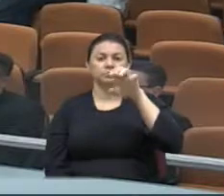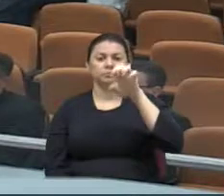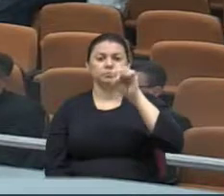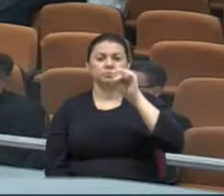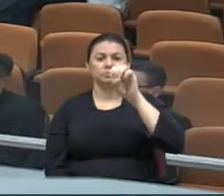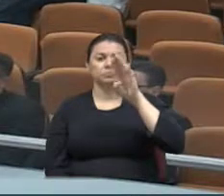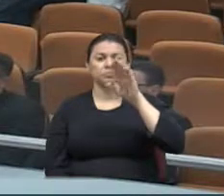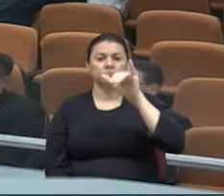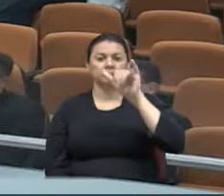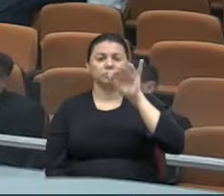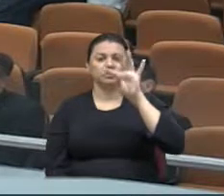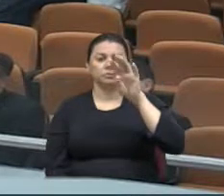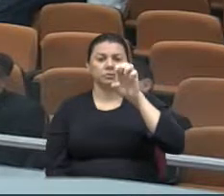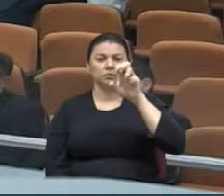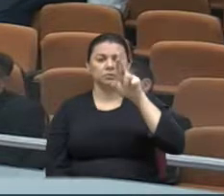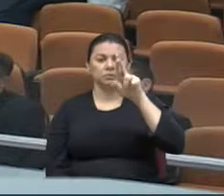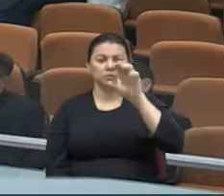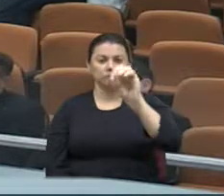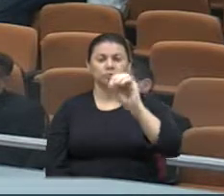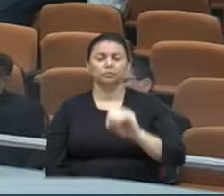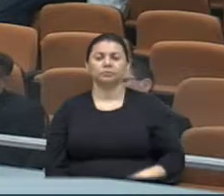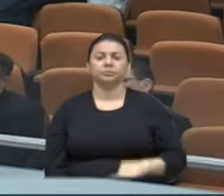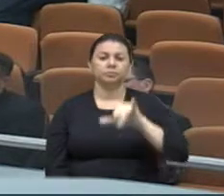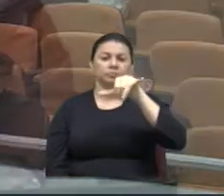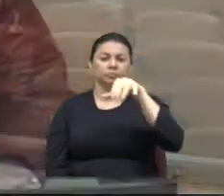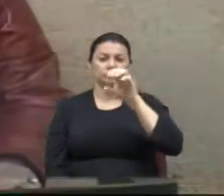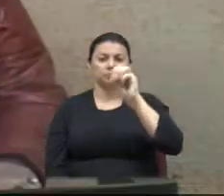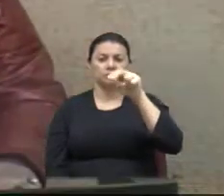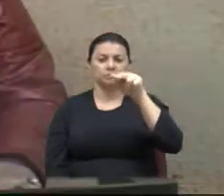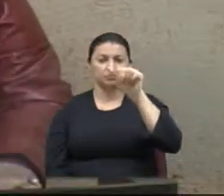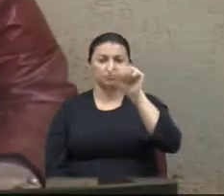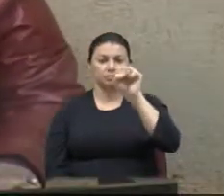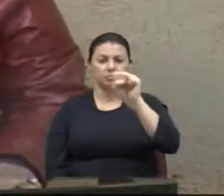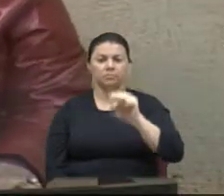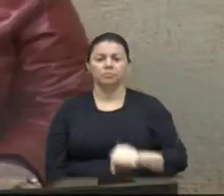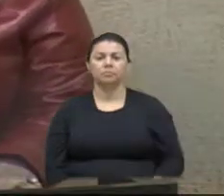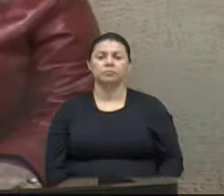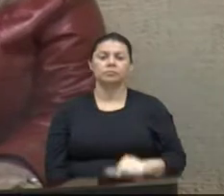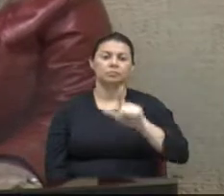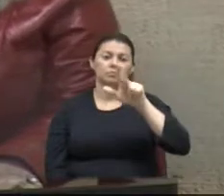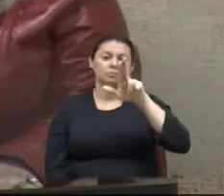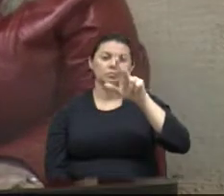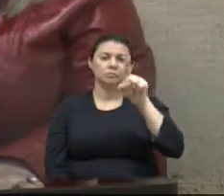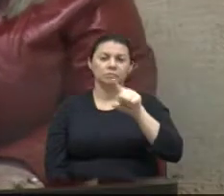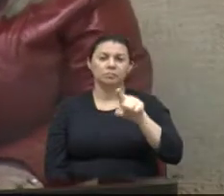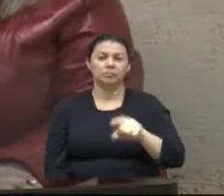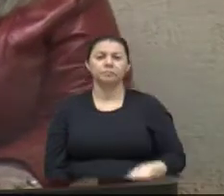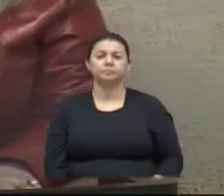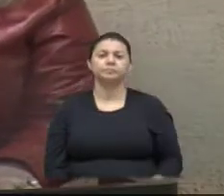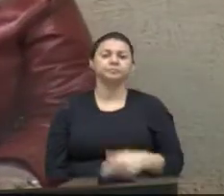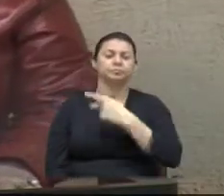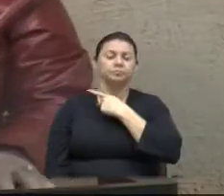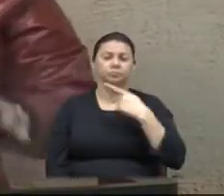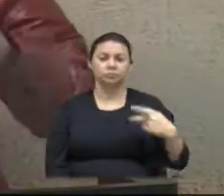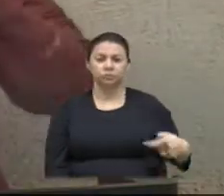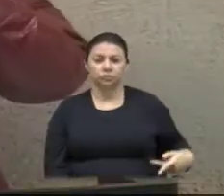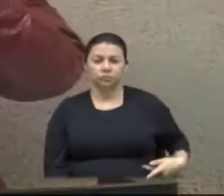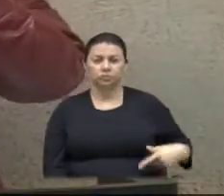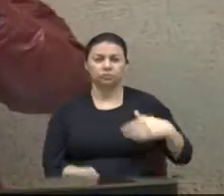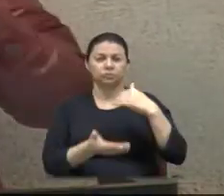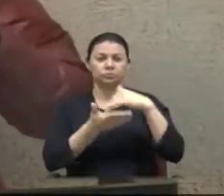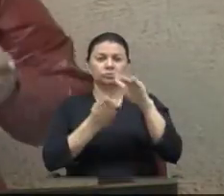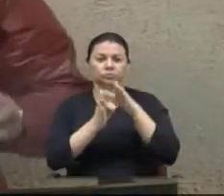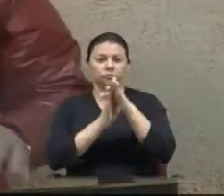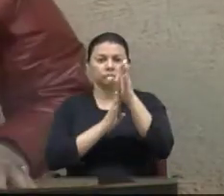o nosso pastor é o pastor jonas rústica e todos aqui conhecemos que é presidente do conselho e que hoje ele não está